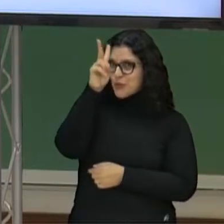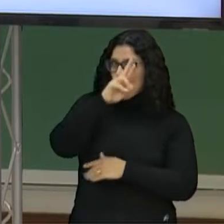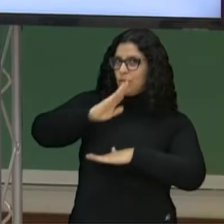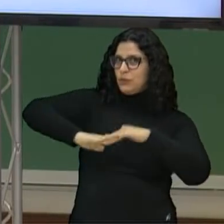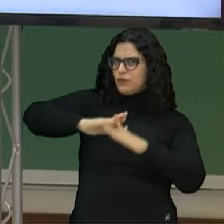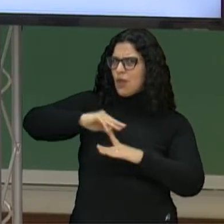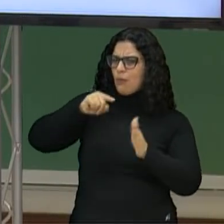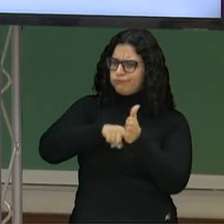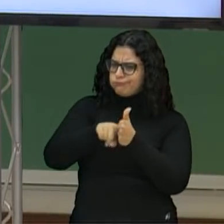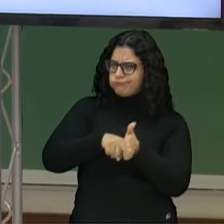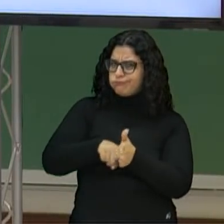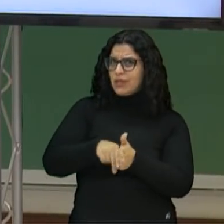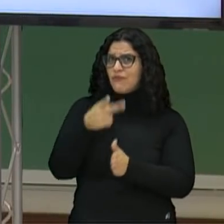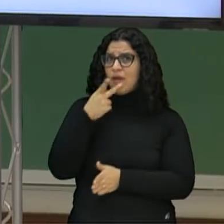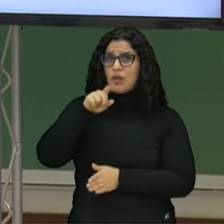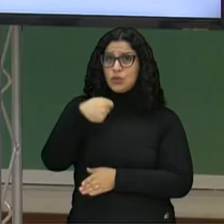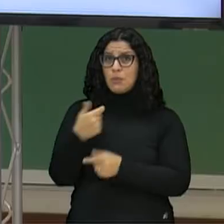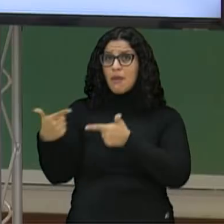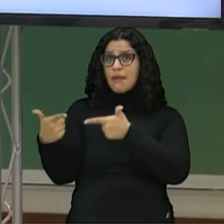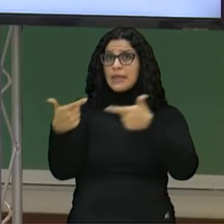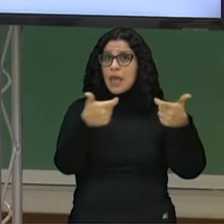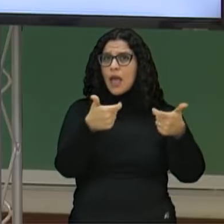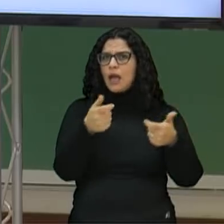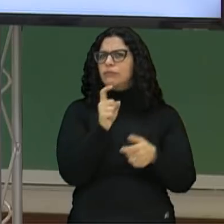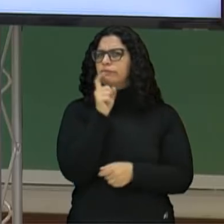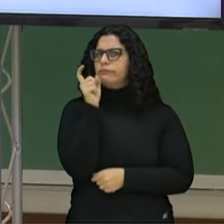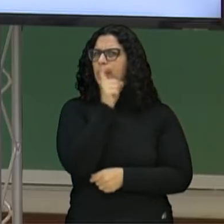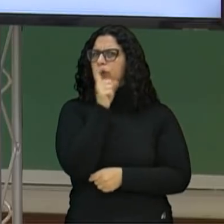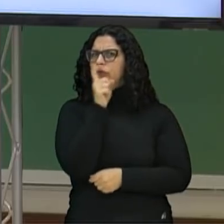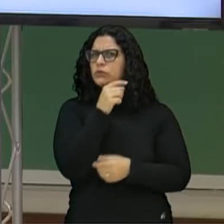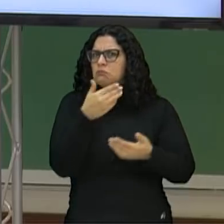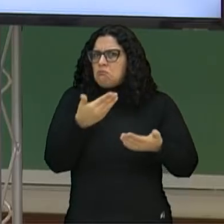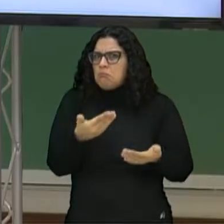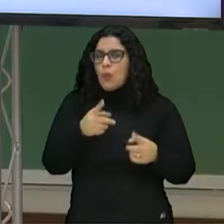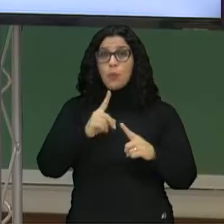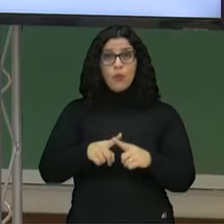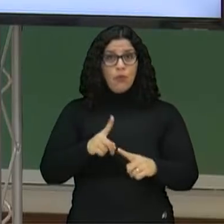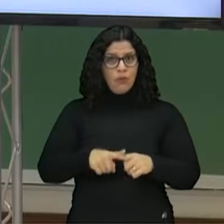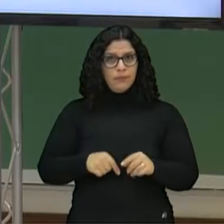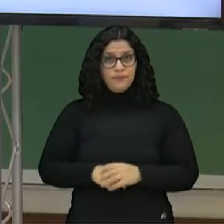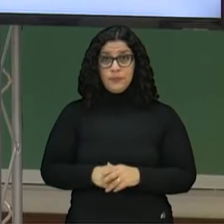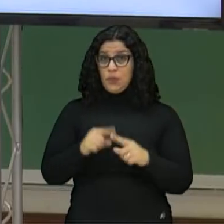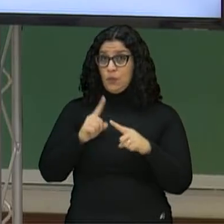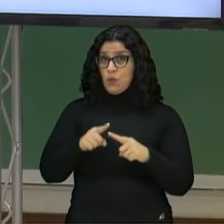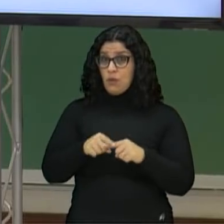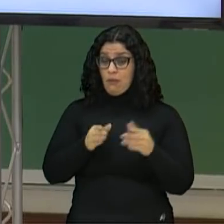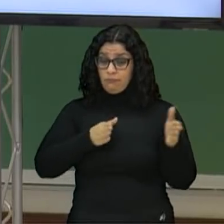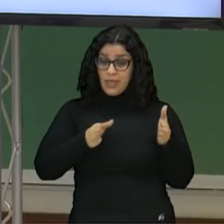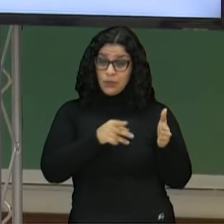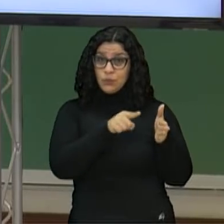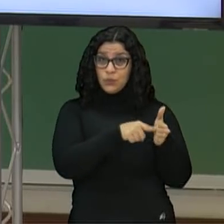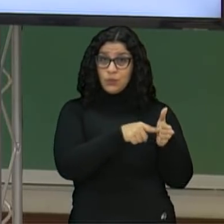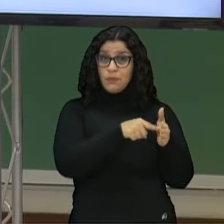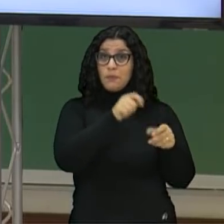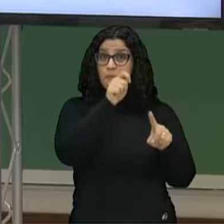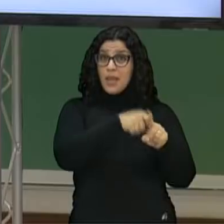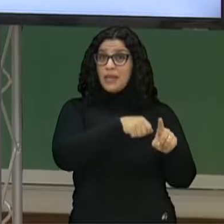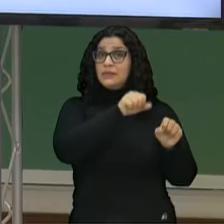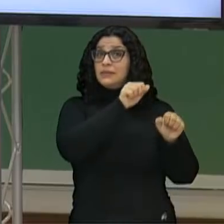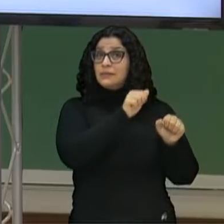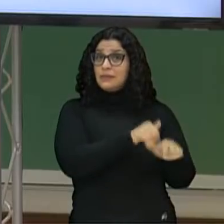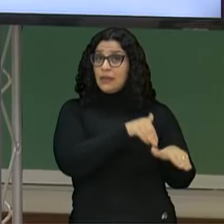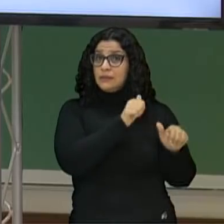alguns estudiosos do assunto chamam de guerra de mentira. Por quê? Entre setembro de